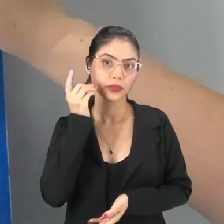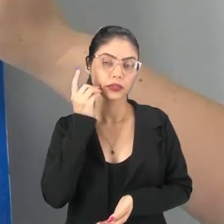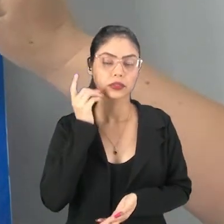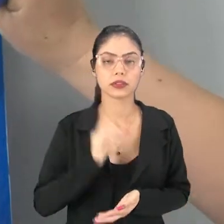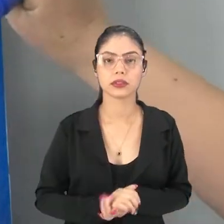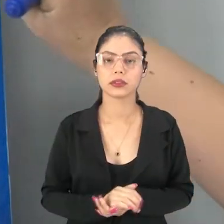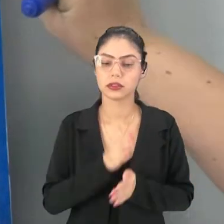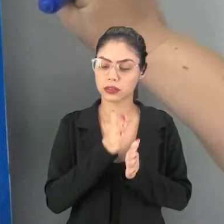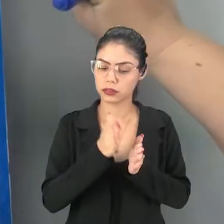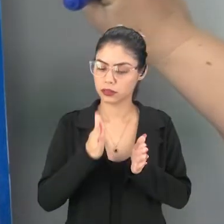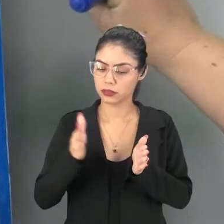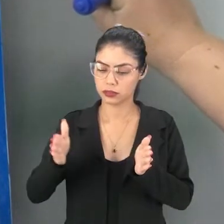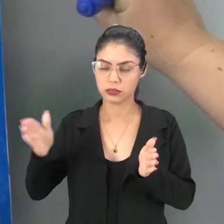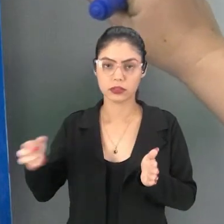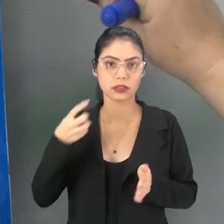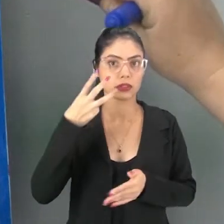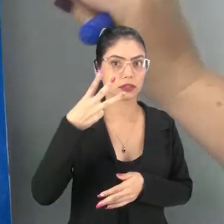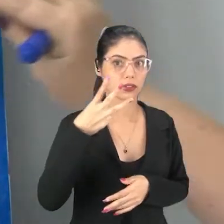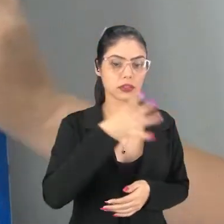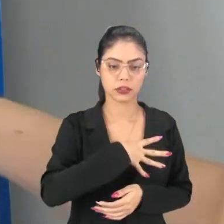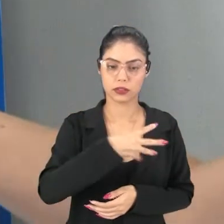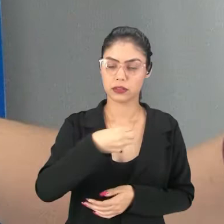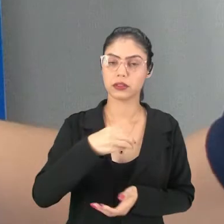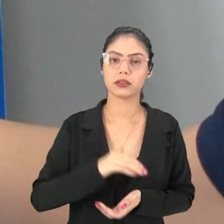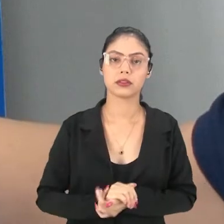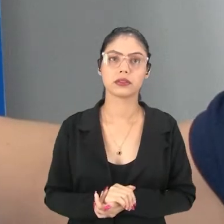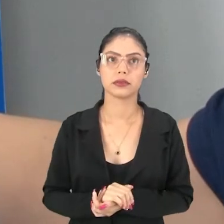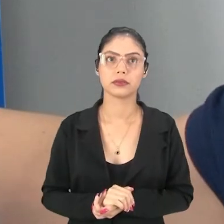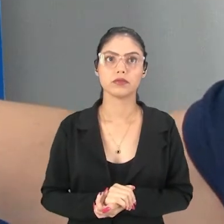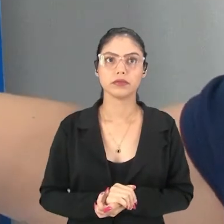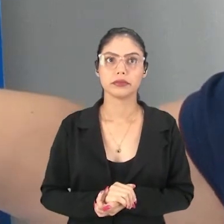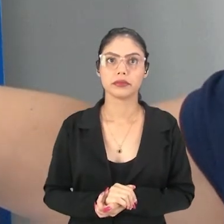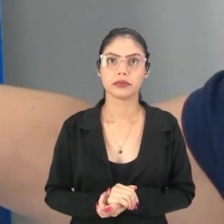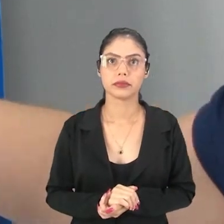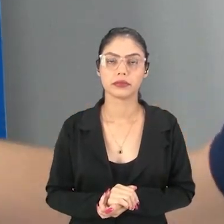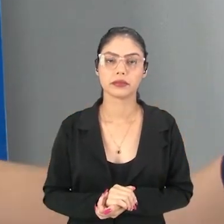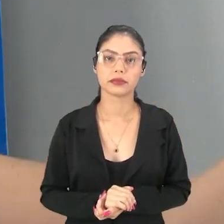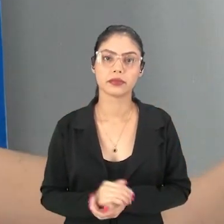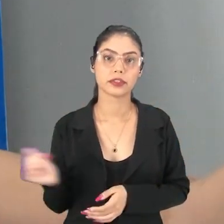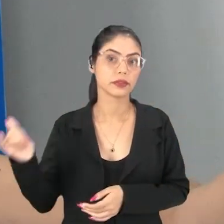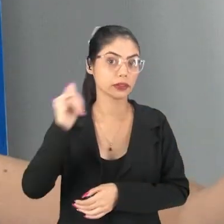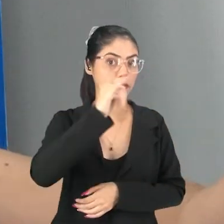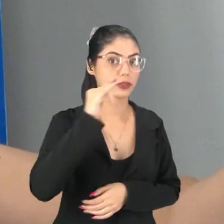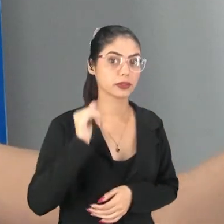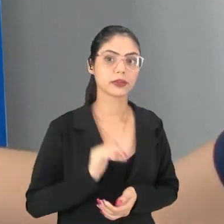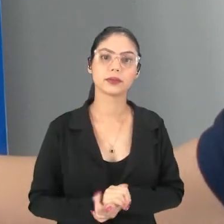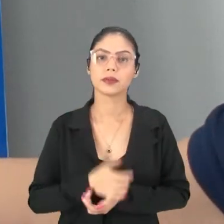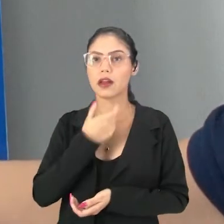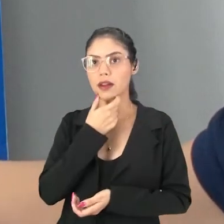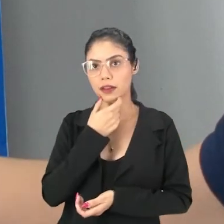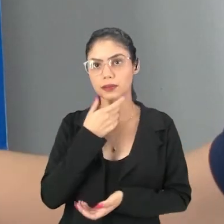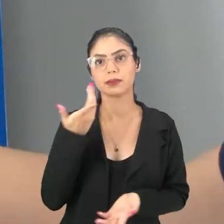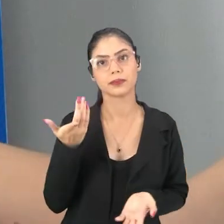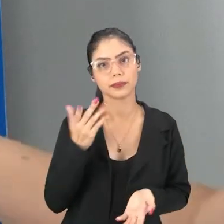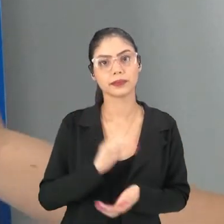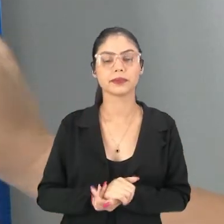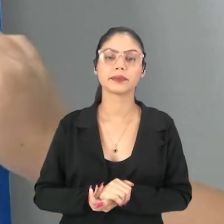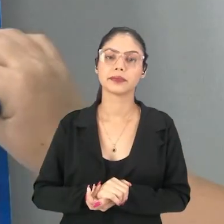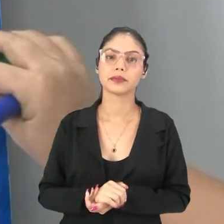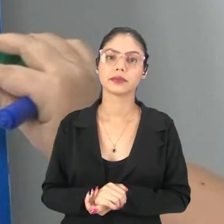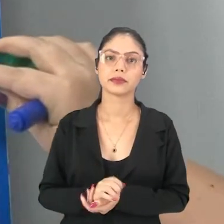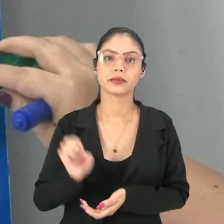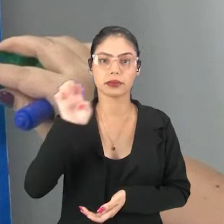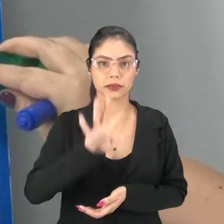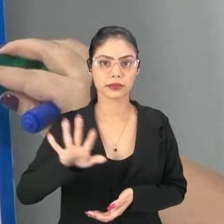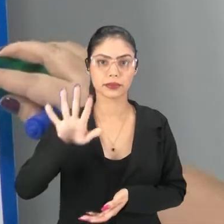né, cronológicas, que ele tem 3 filhos, né, que ele foi para Nova York, que ele